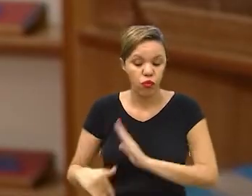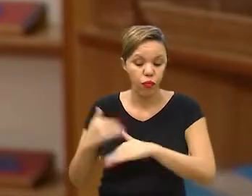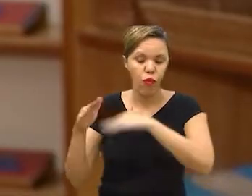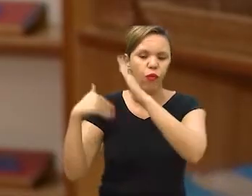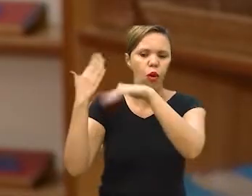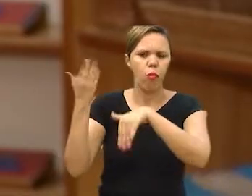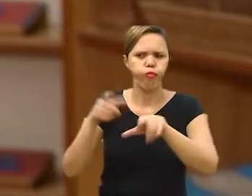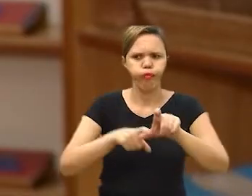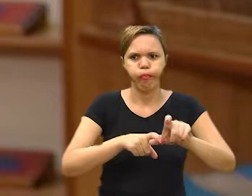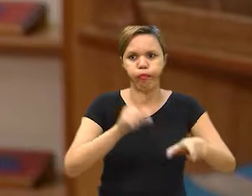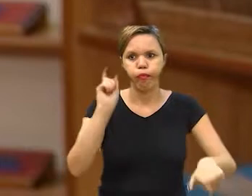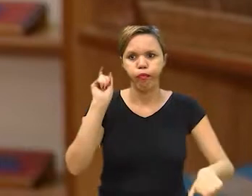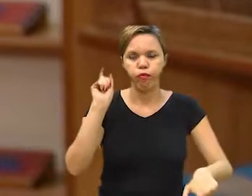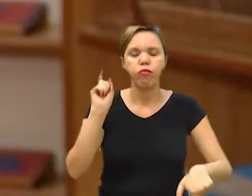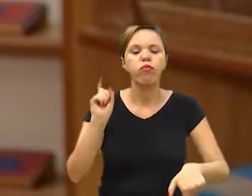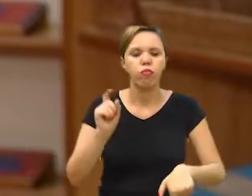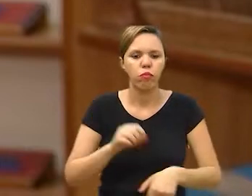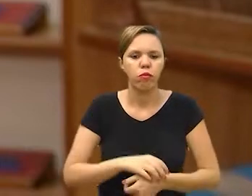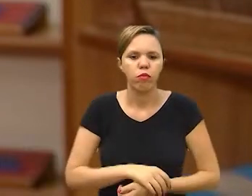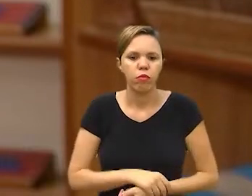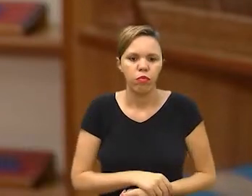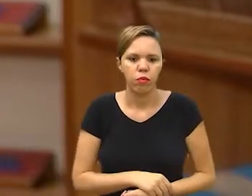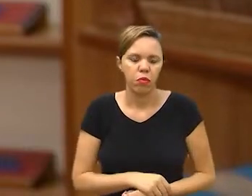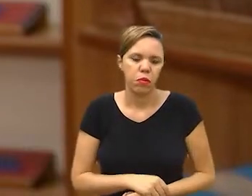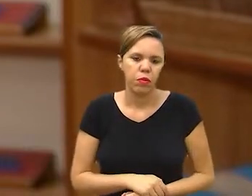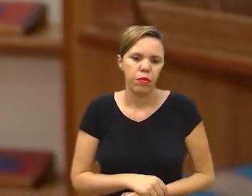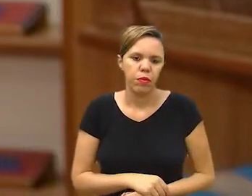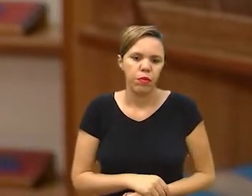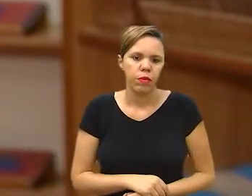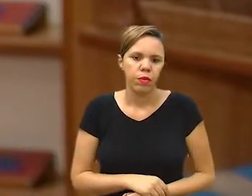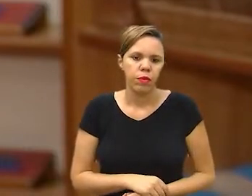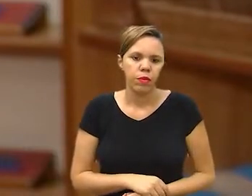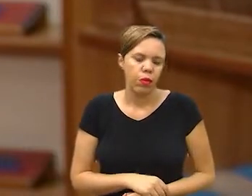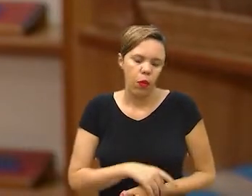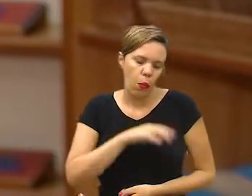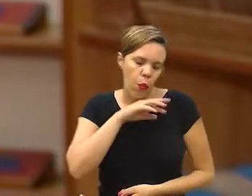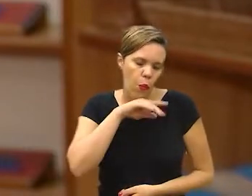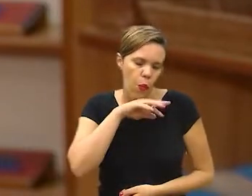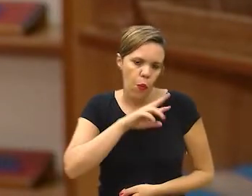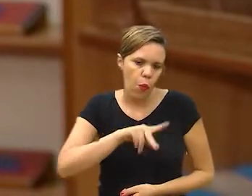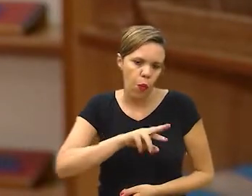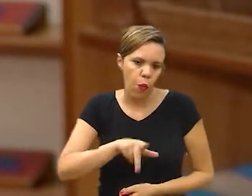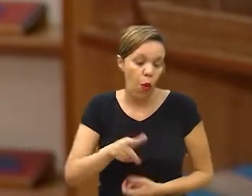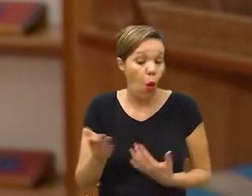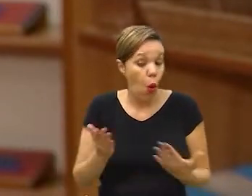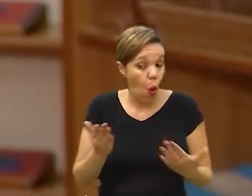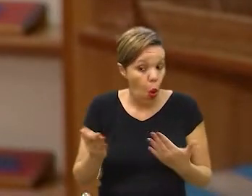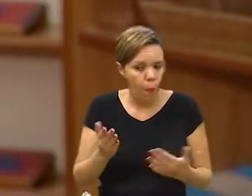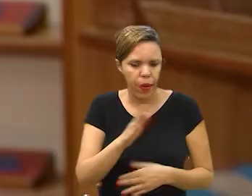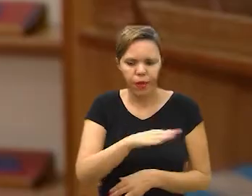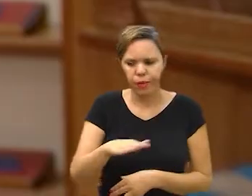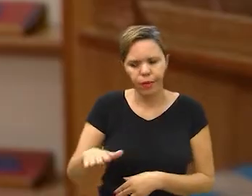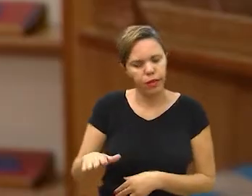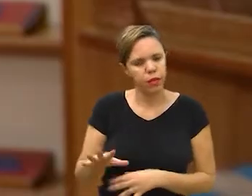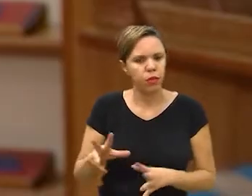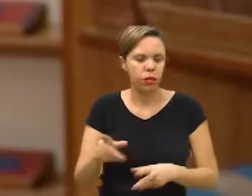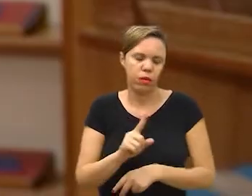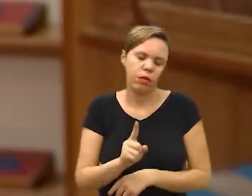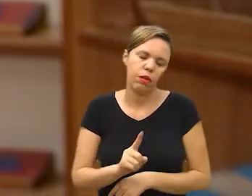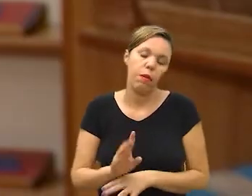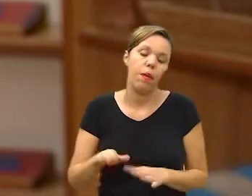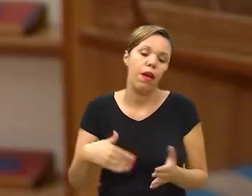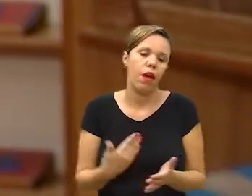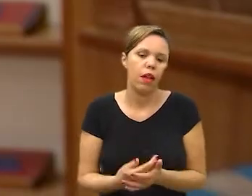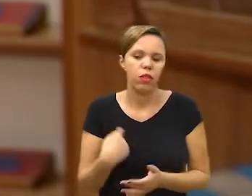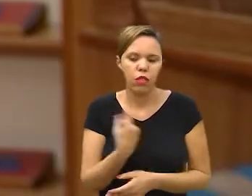uma independência, não é ruim, né, a gente ficar comparando crianças, mas assim, até